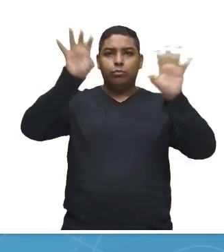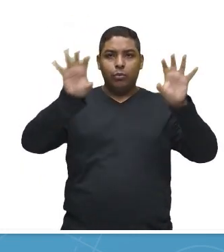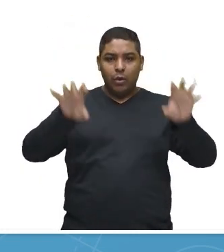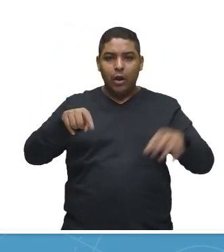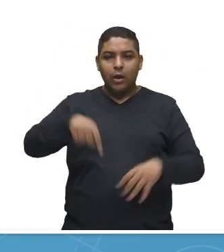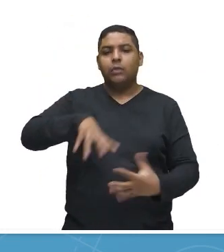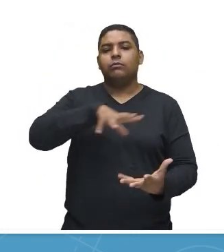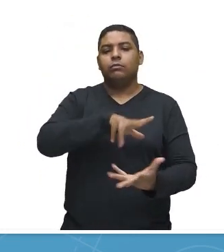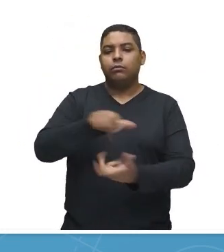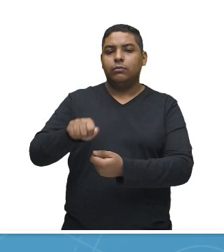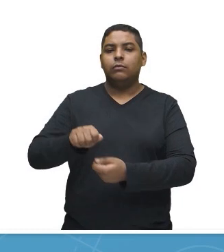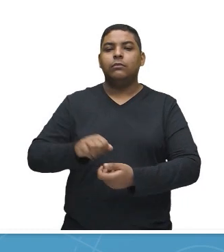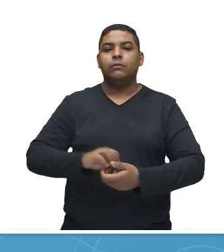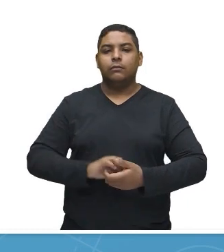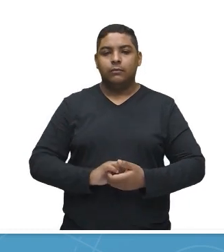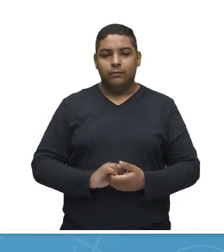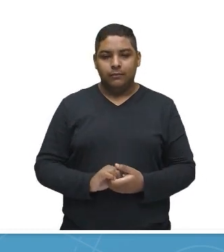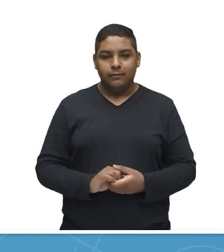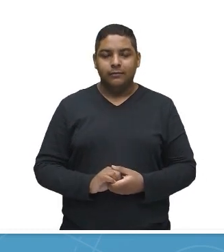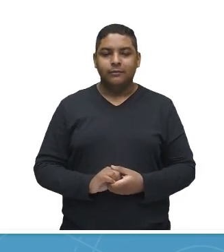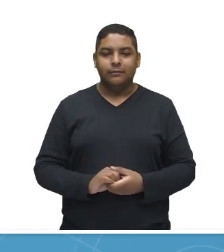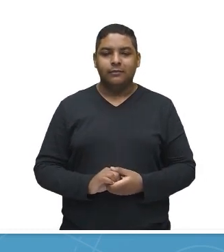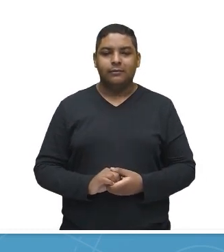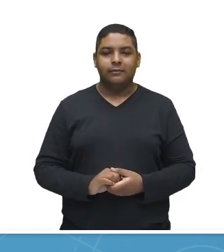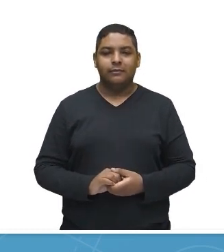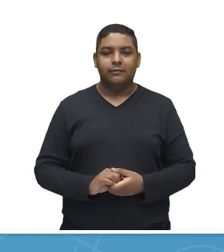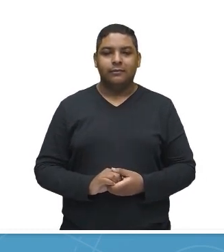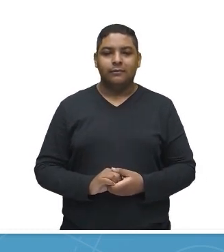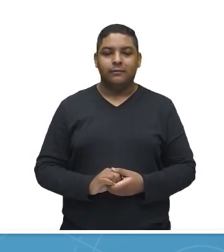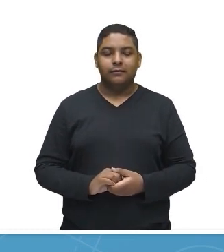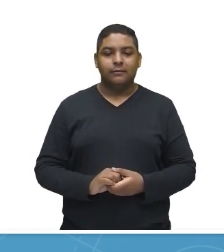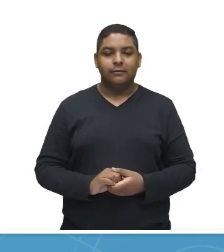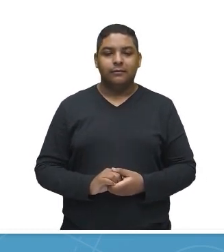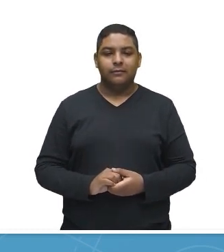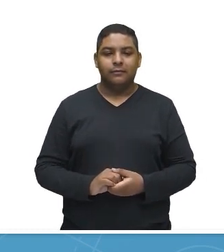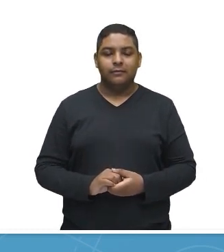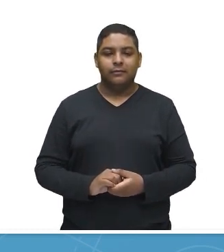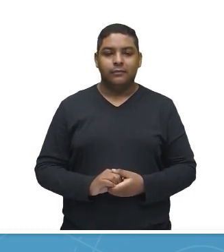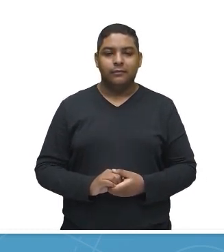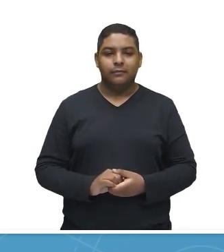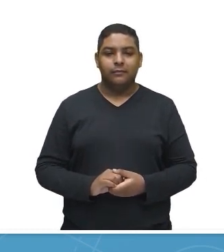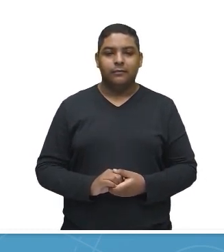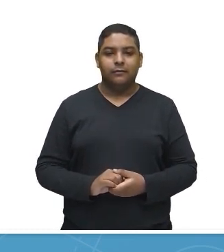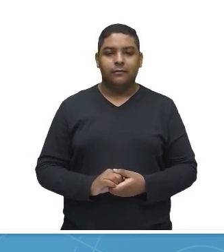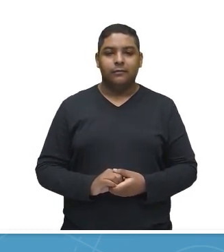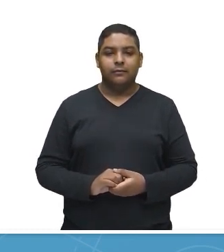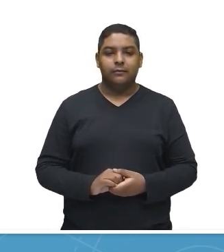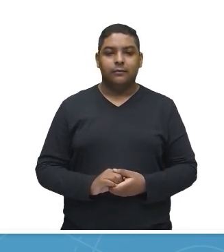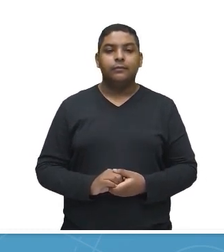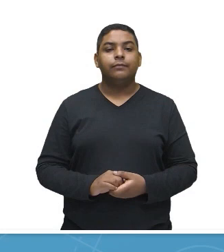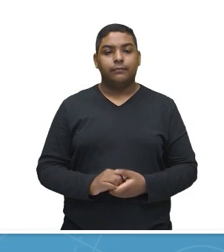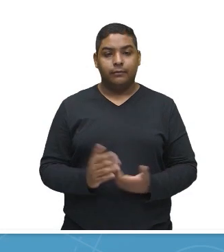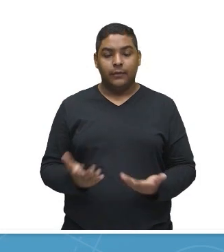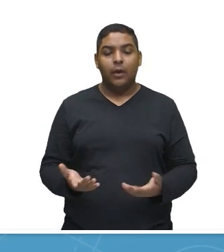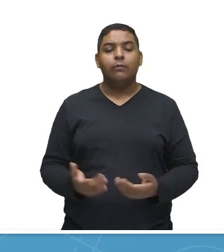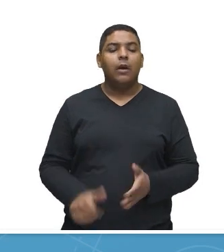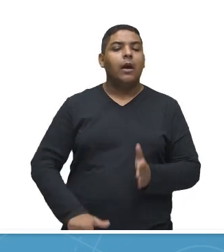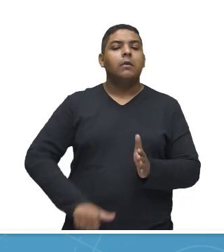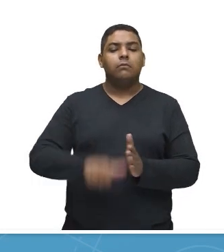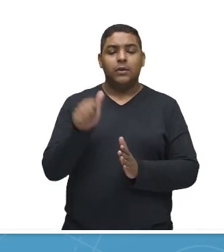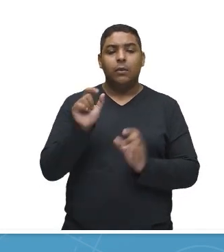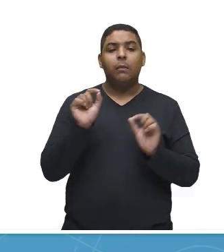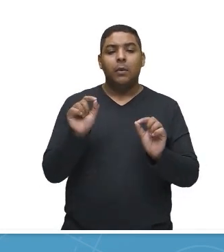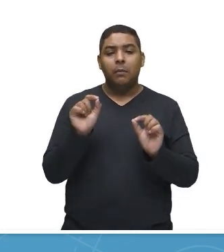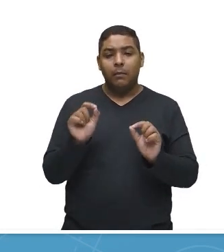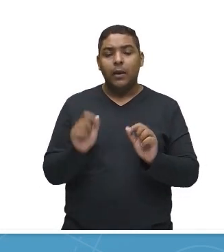tá bom? Do nosso mundo, no caso. Então, agora eu quero apresentar para vocês a primeira luta